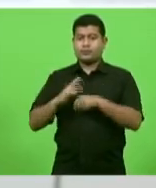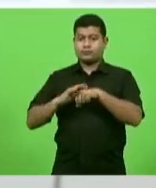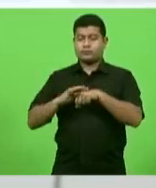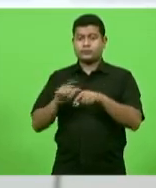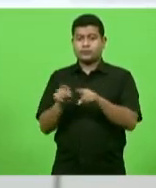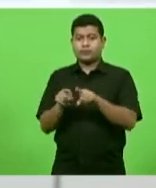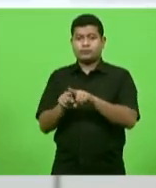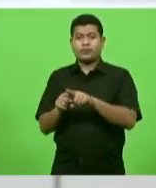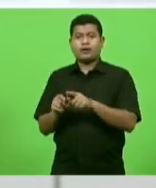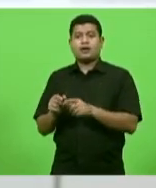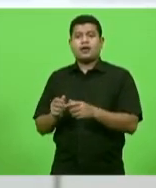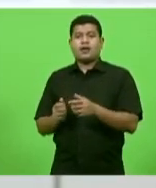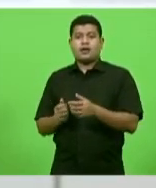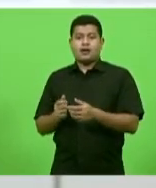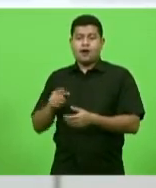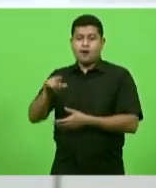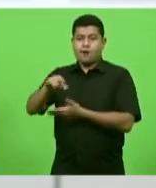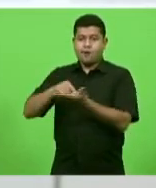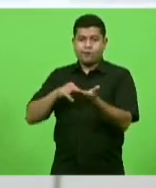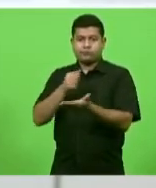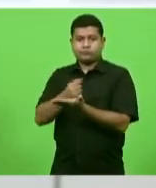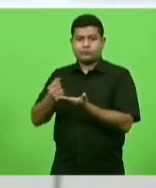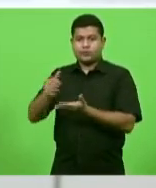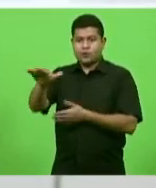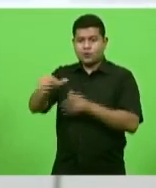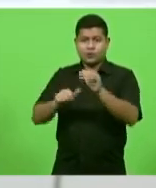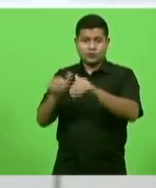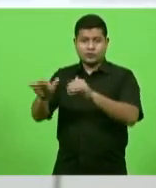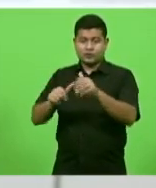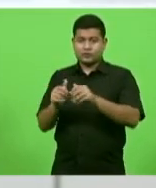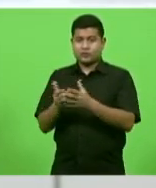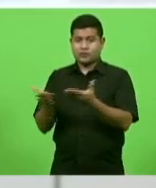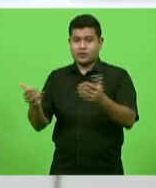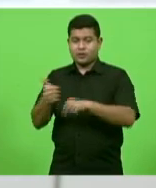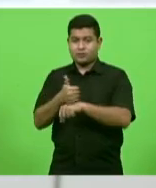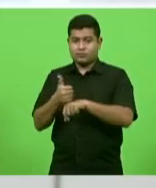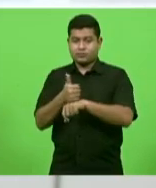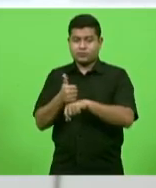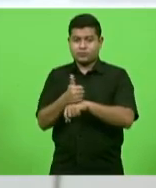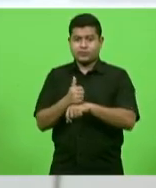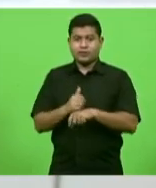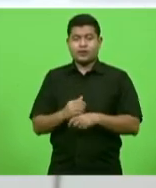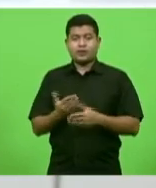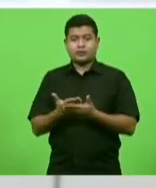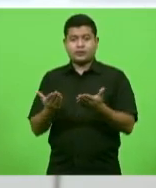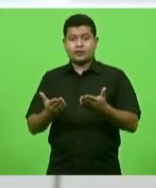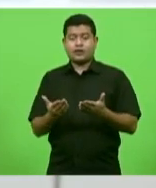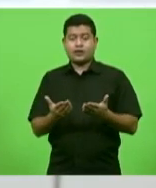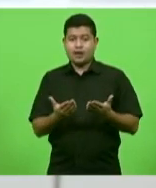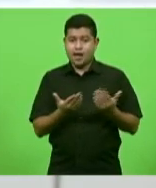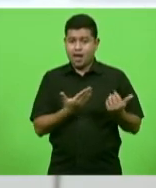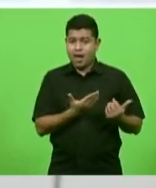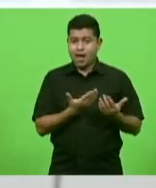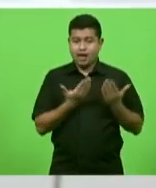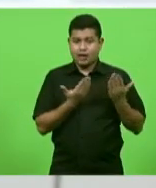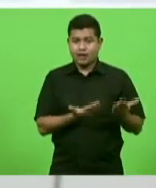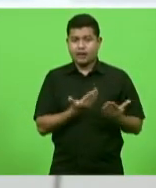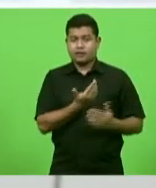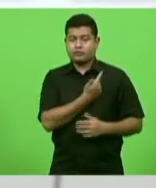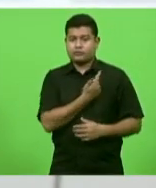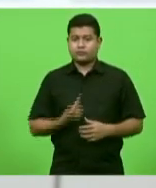especializada as quais seriam suportadas pela máquina administrativa totalmente a secretaria de saúde